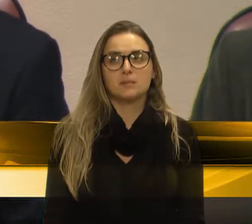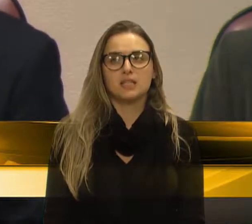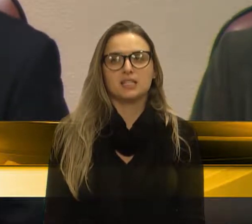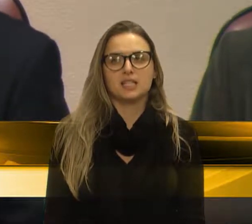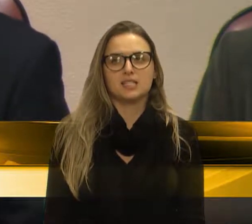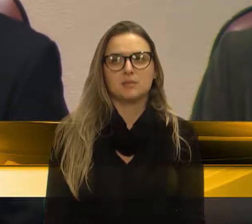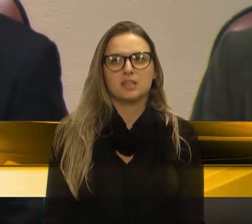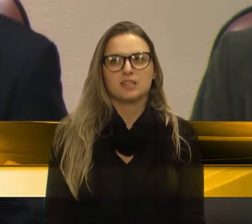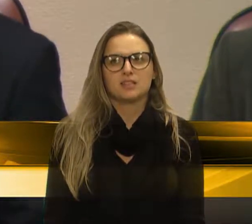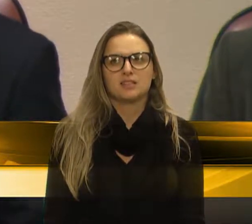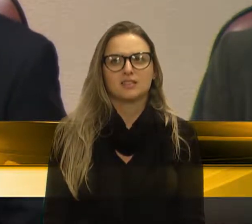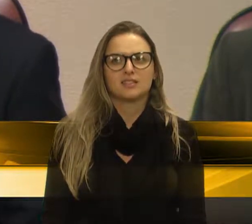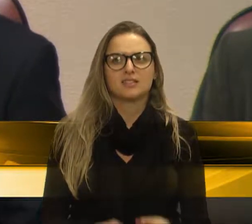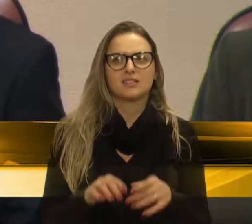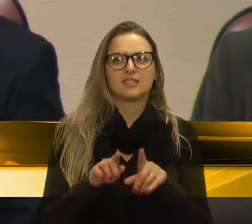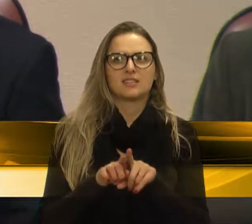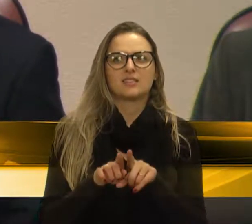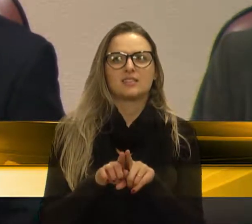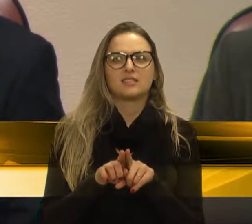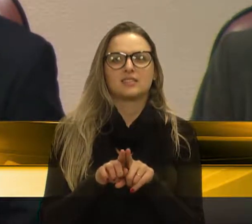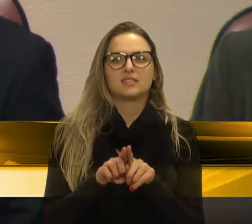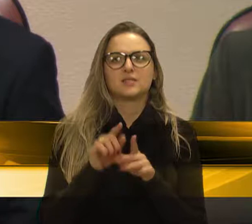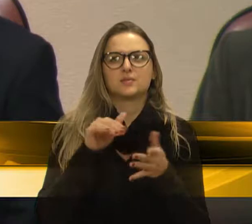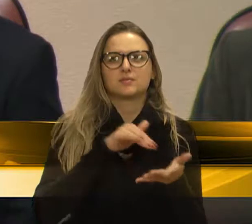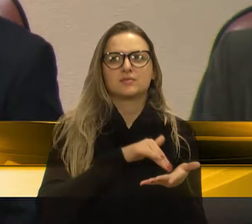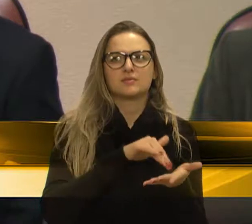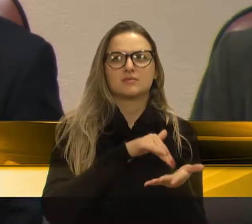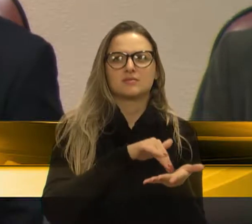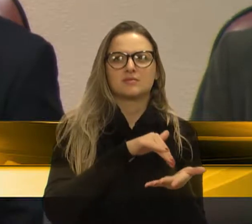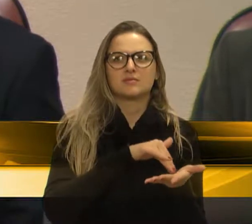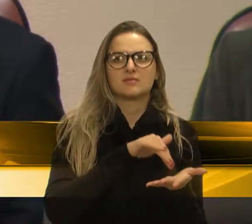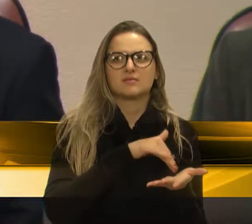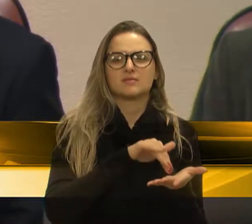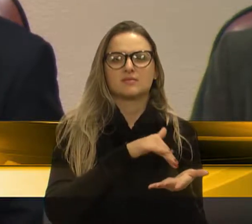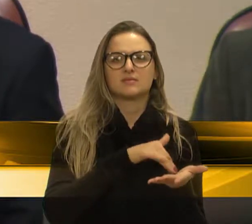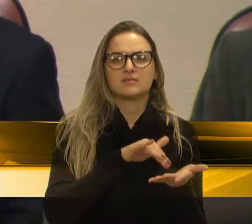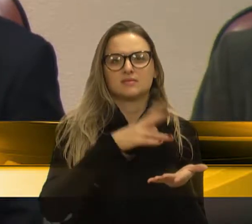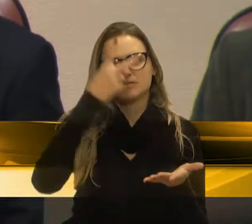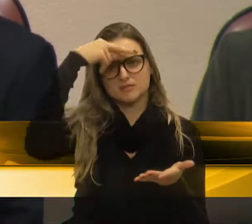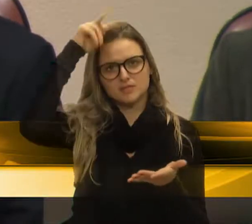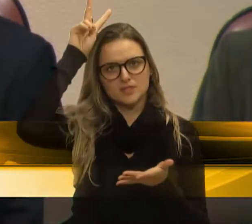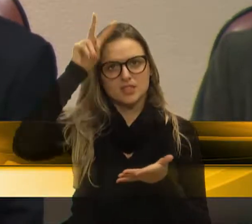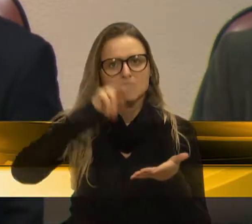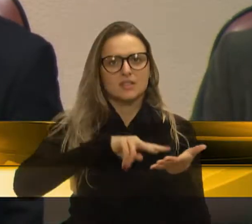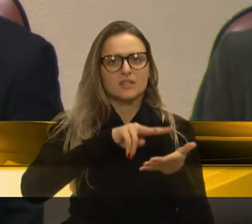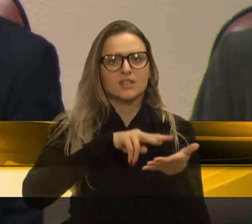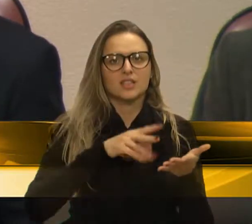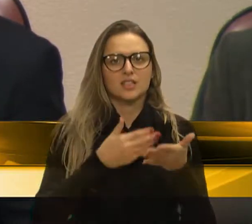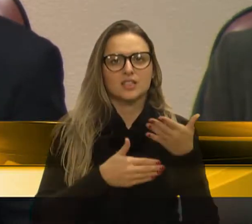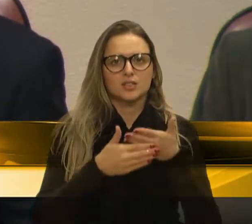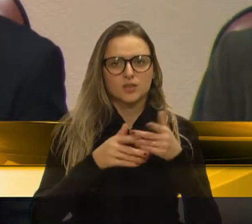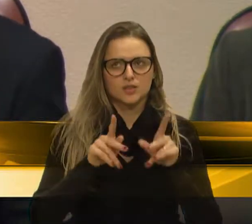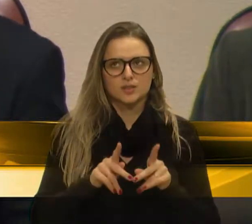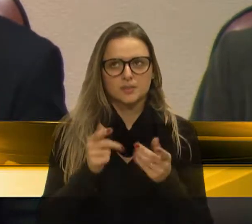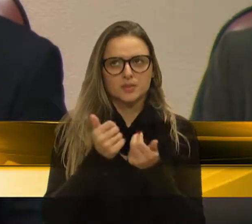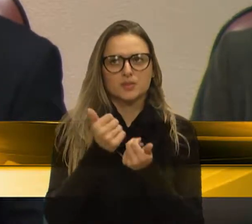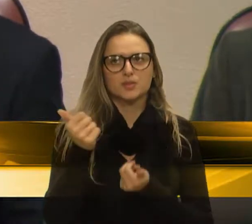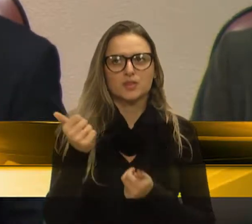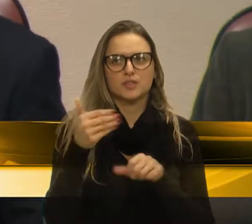Solicito ao vereador secretário Edson da Rosa que leia a nominata das autoridades que nos prestigiam nessa